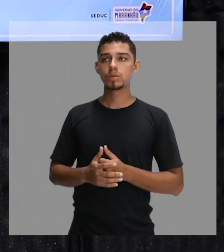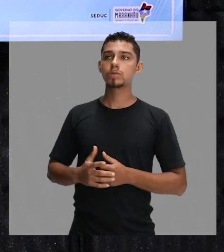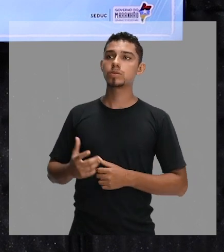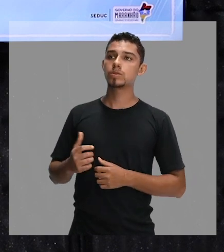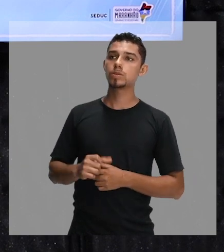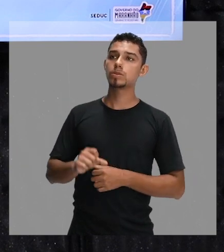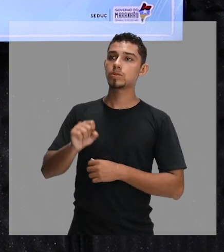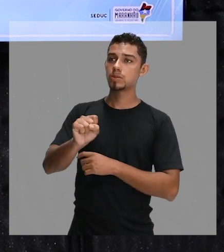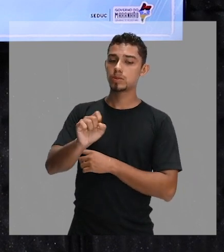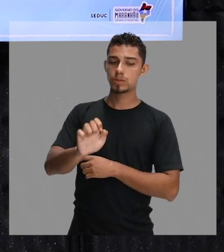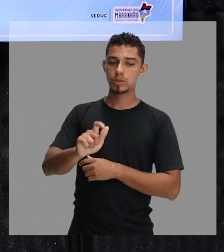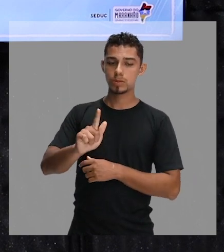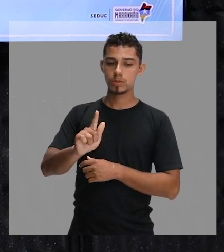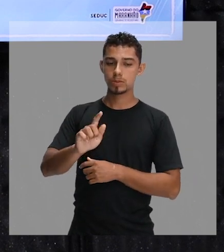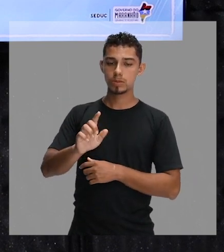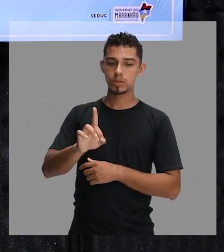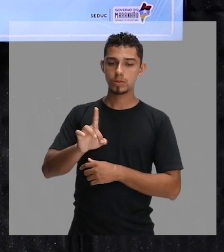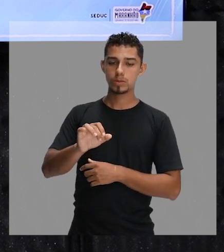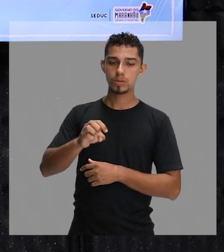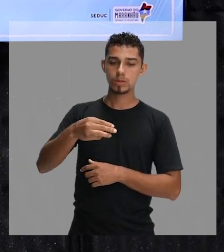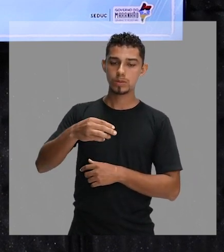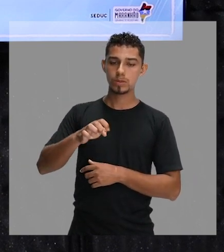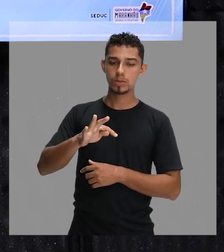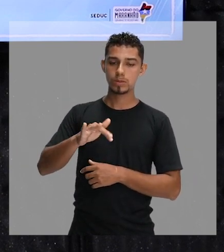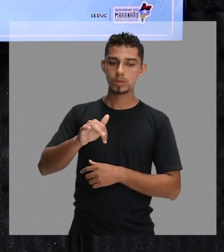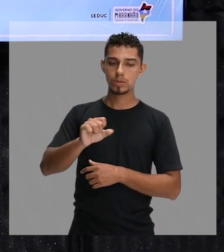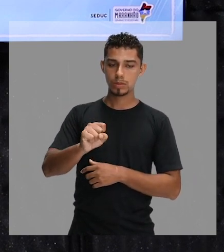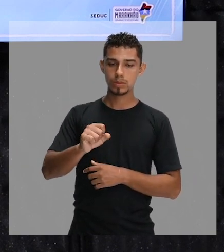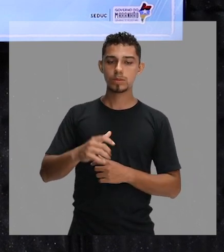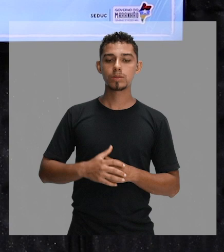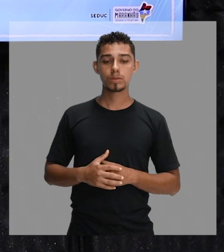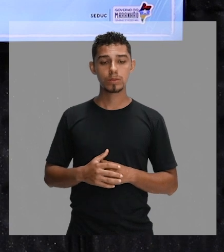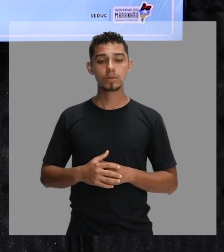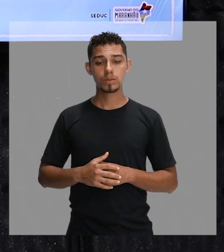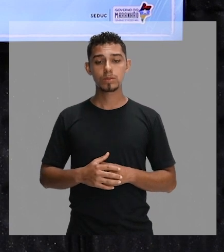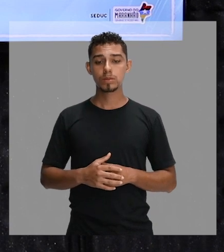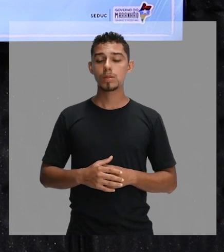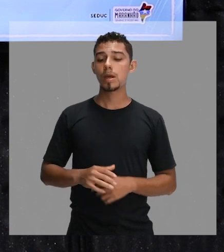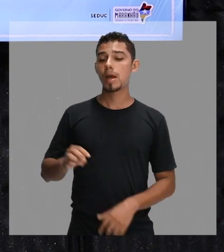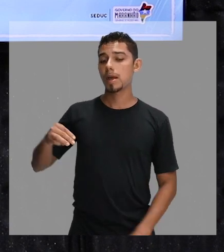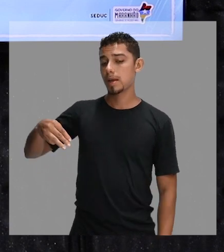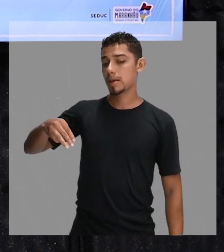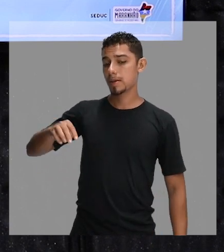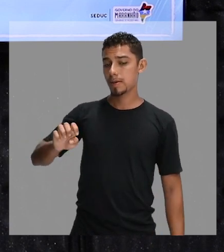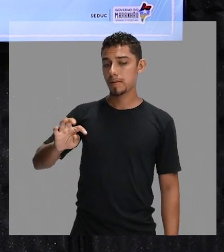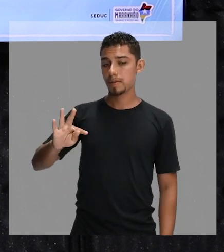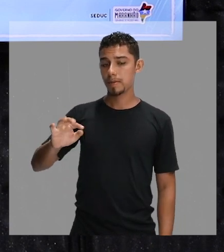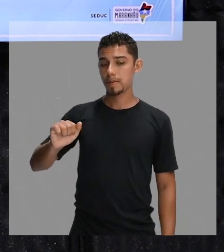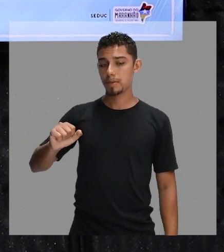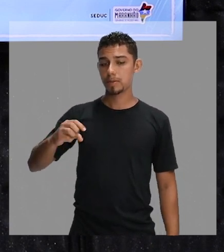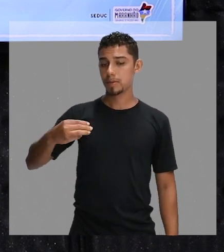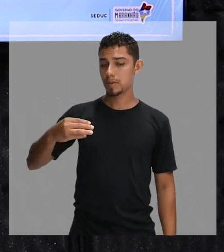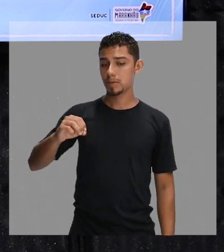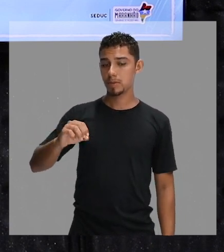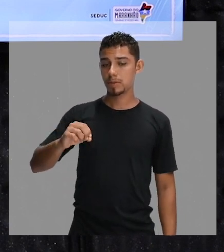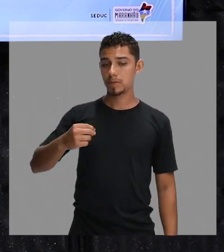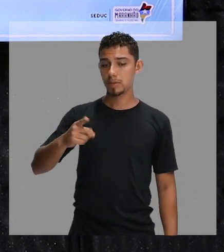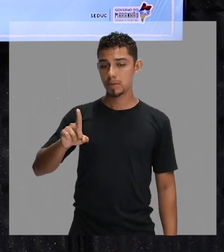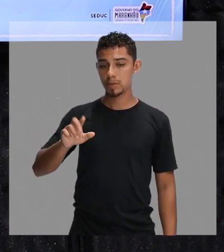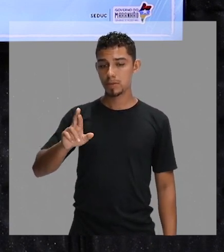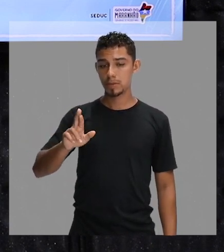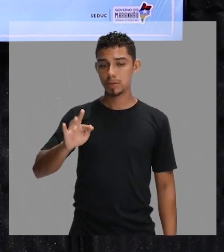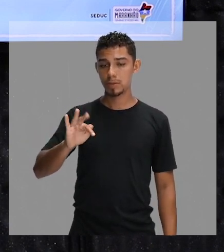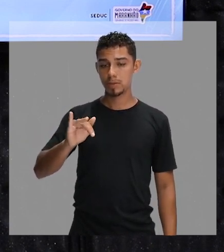as rochas sedimentares químicas. Temos as rochas metamórficas, que elas se formam a partir de variações